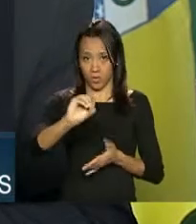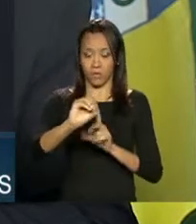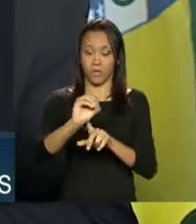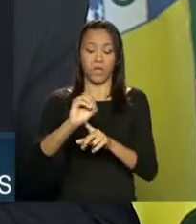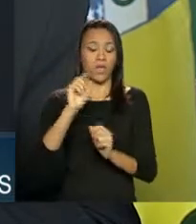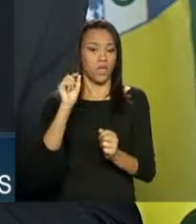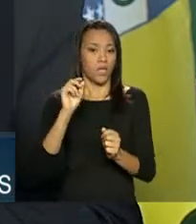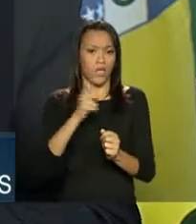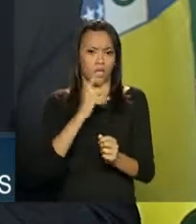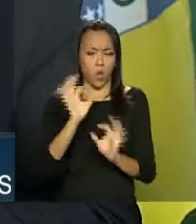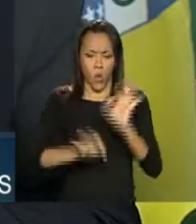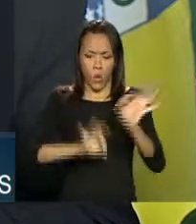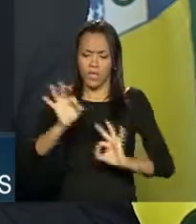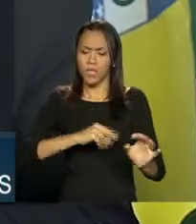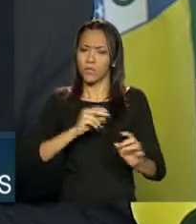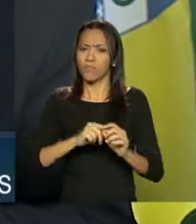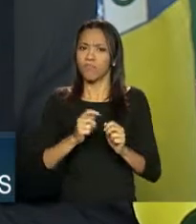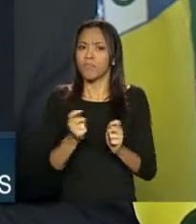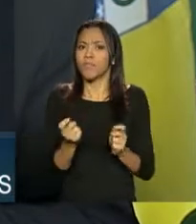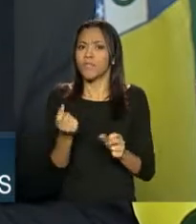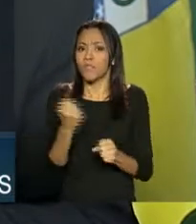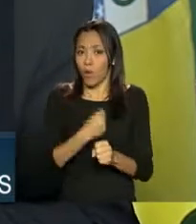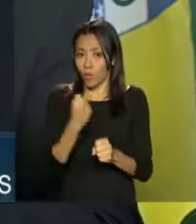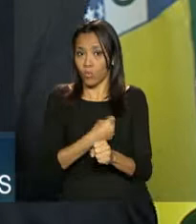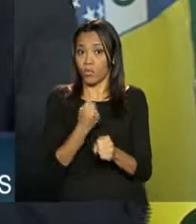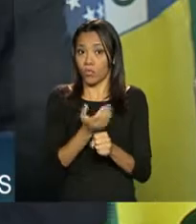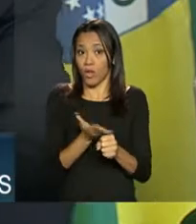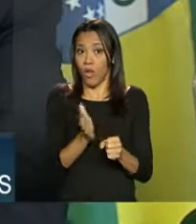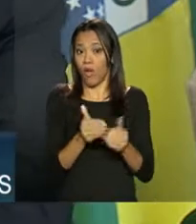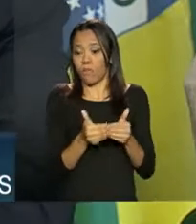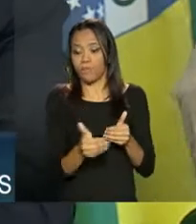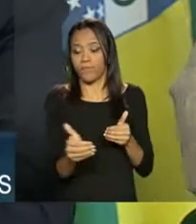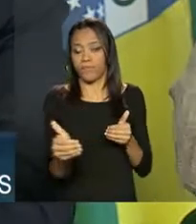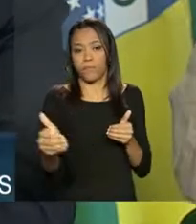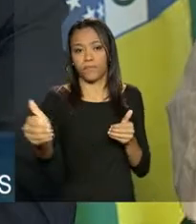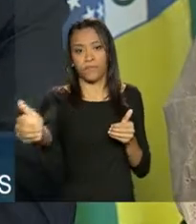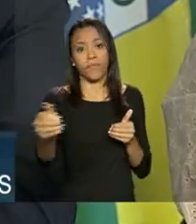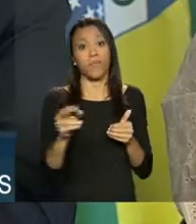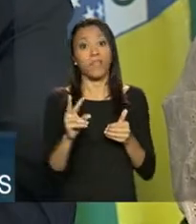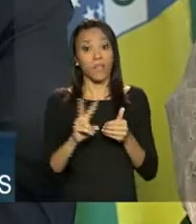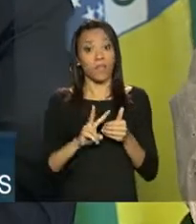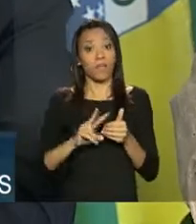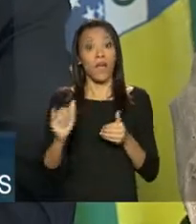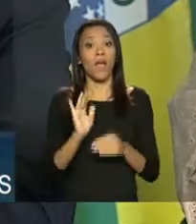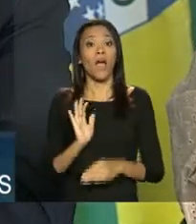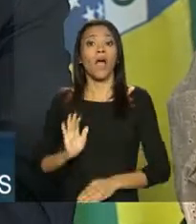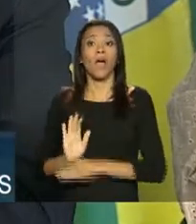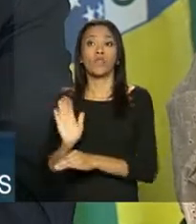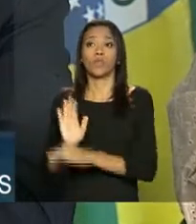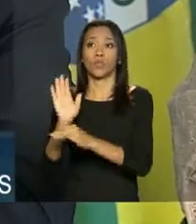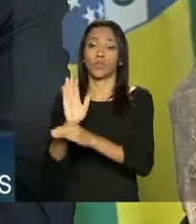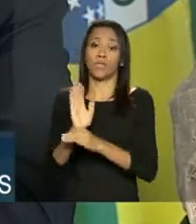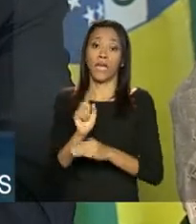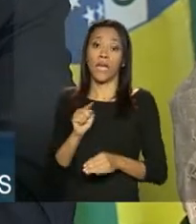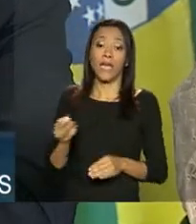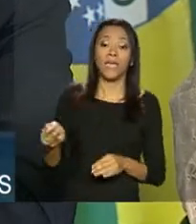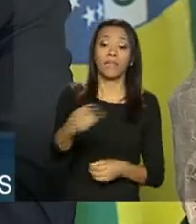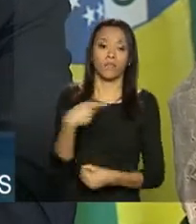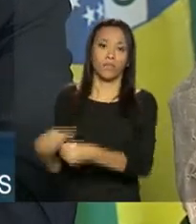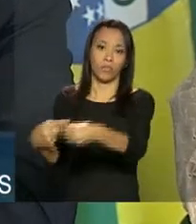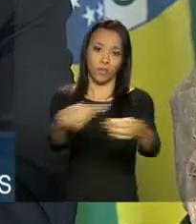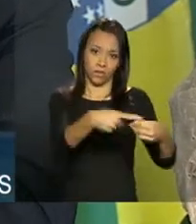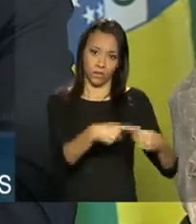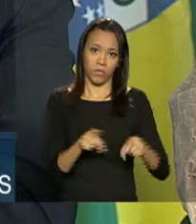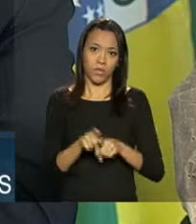obras que estão em execução e que é a a esses municípios e esses